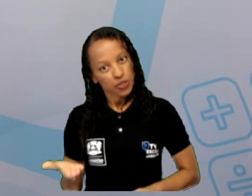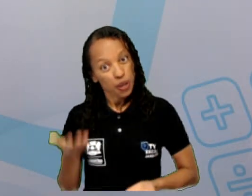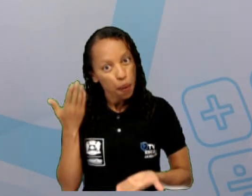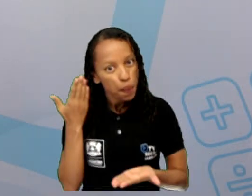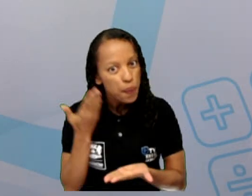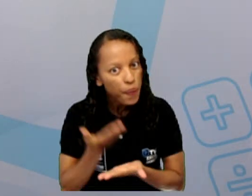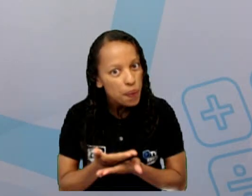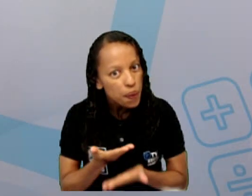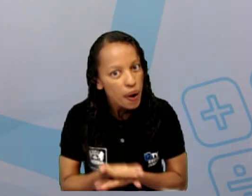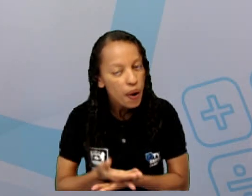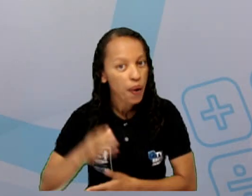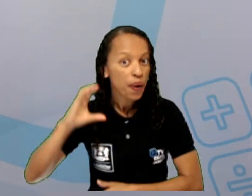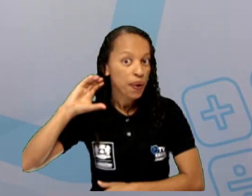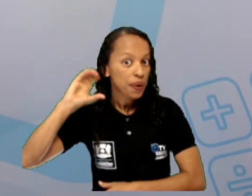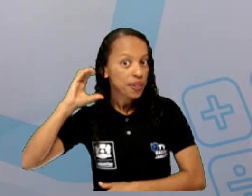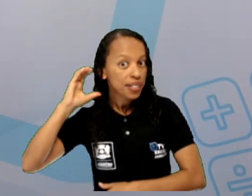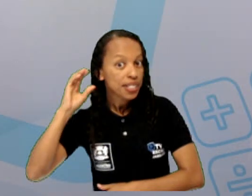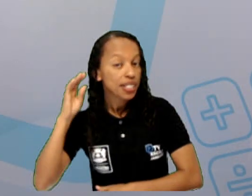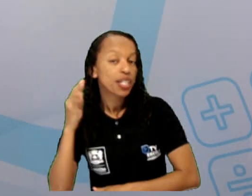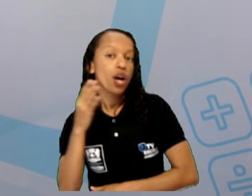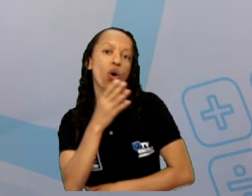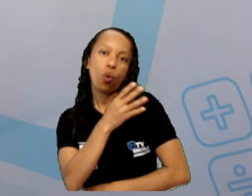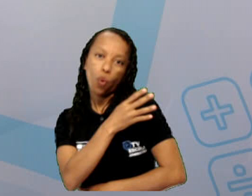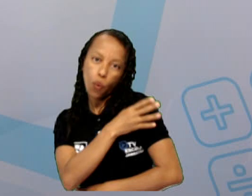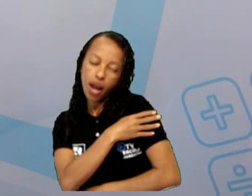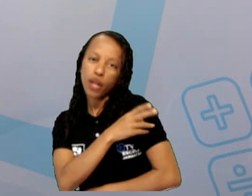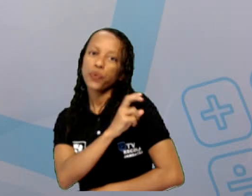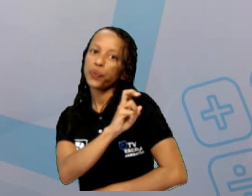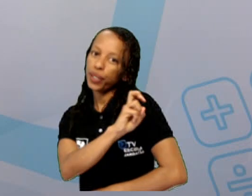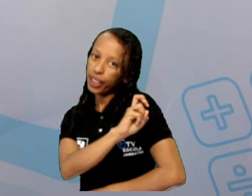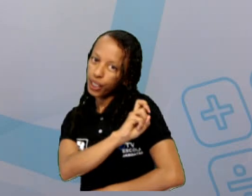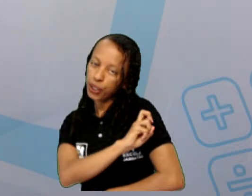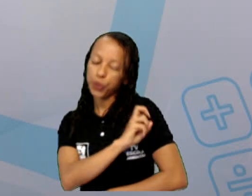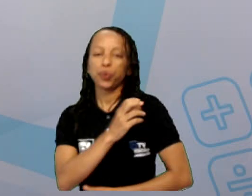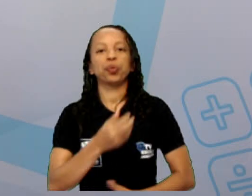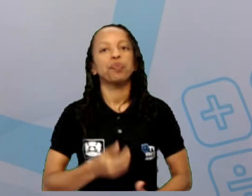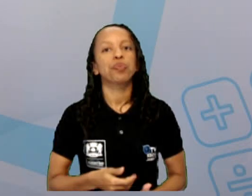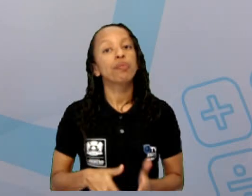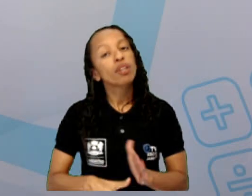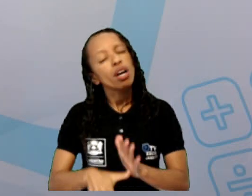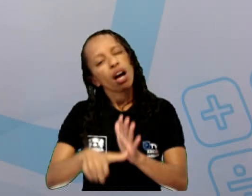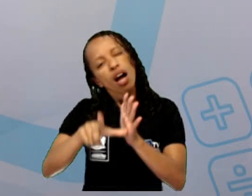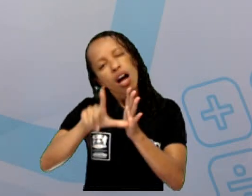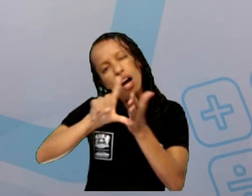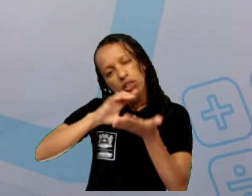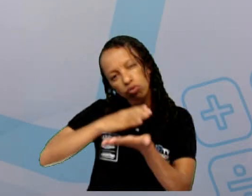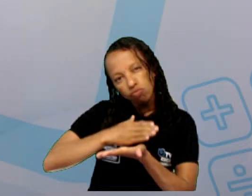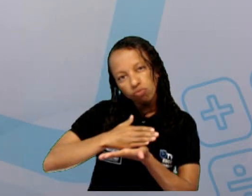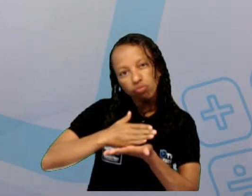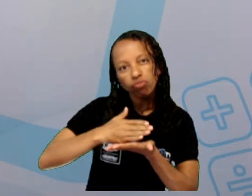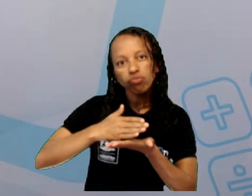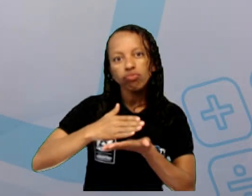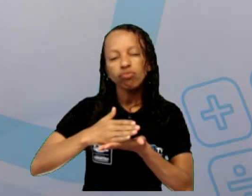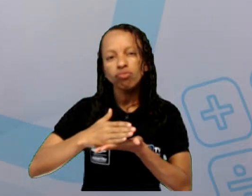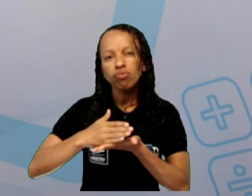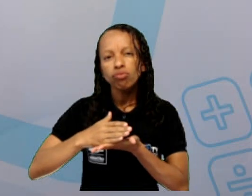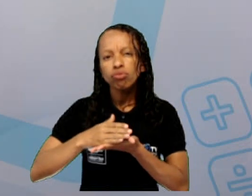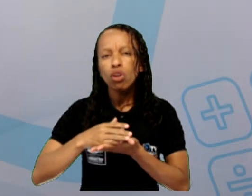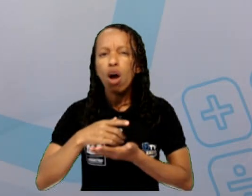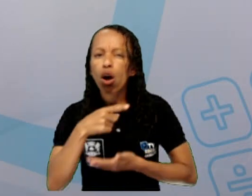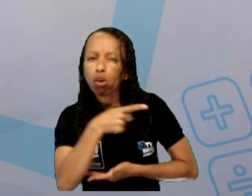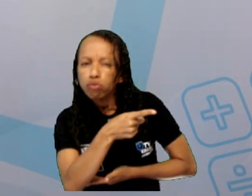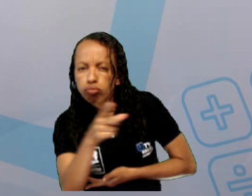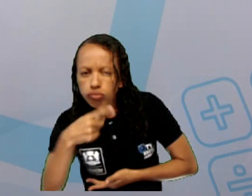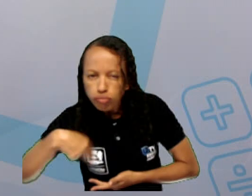aula de ciências para os quartos e quintos anos. Antes de começar a nossa aula, fizeram o